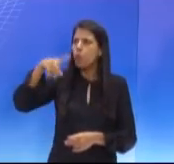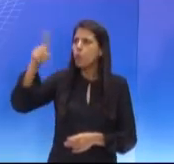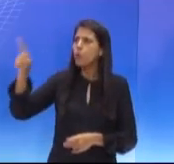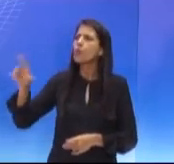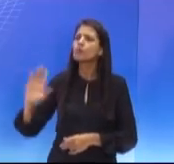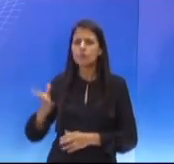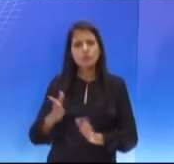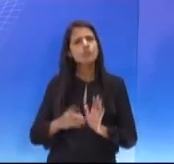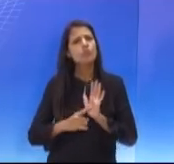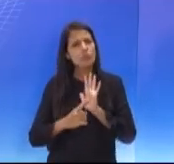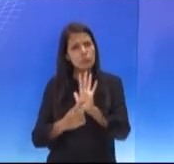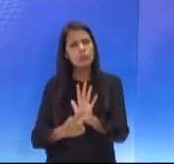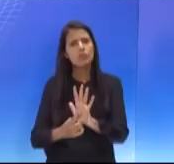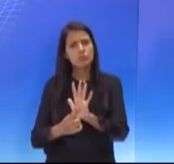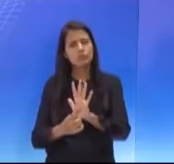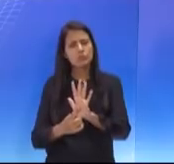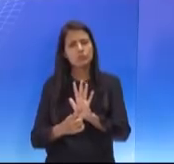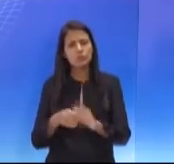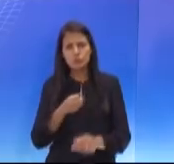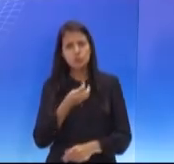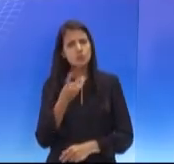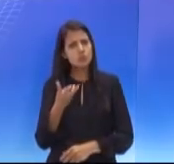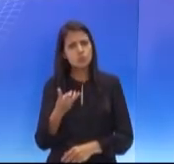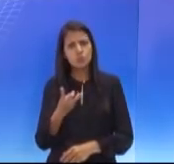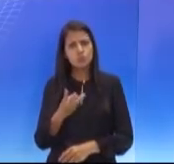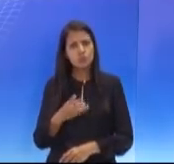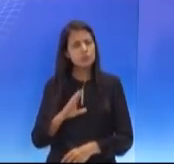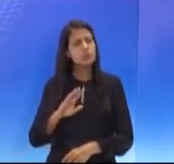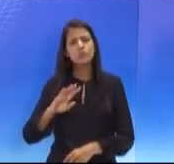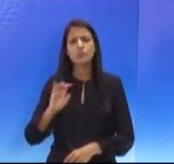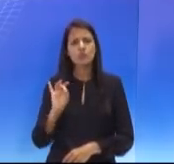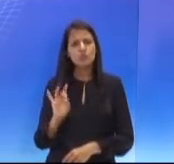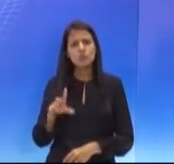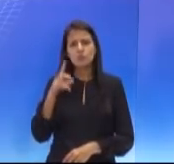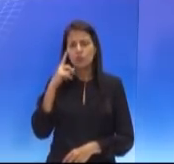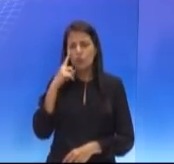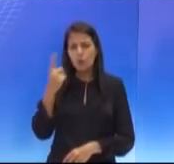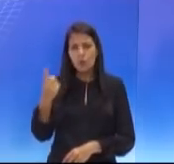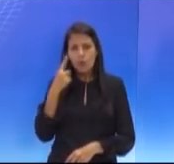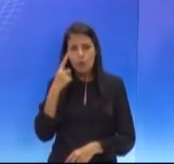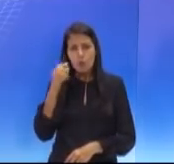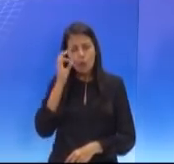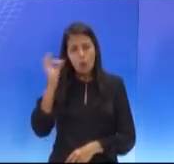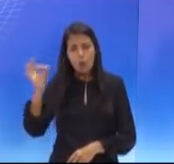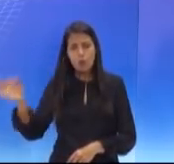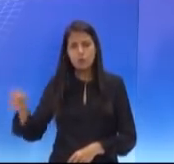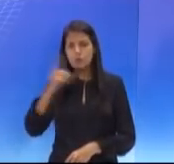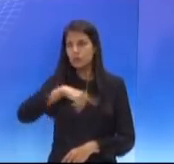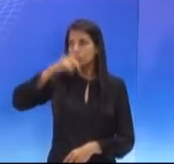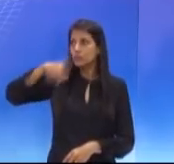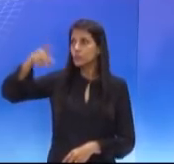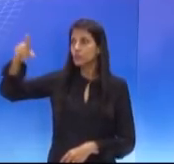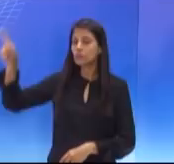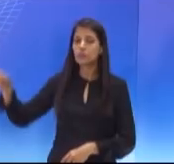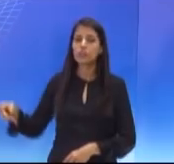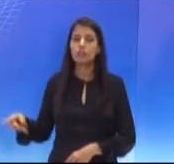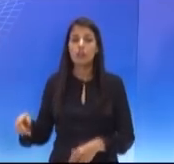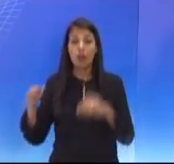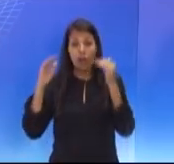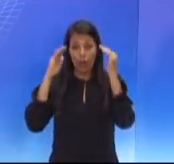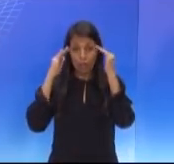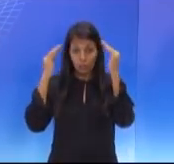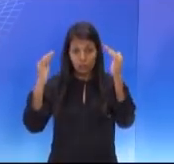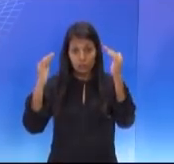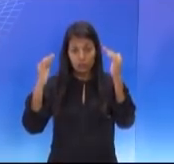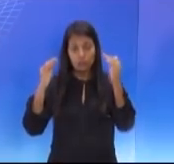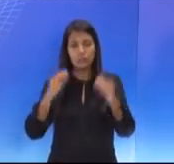está tudo dentro dele. Então é só observar o gráfico. Velocidade. Vocês observam que